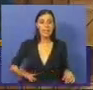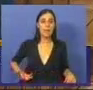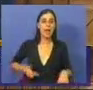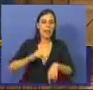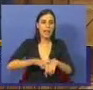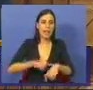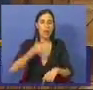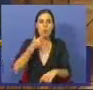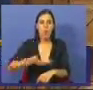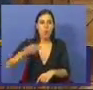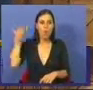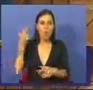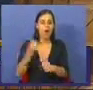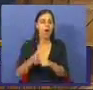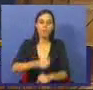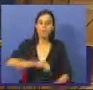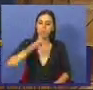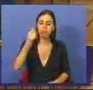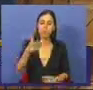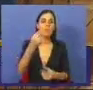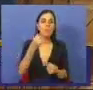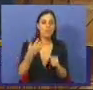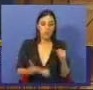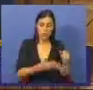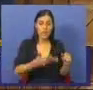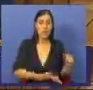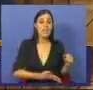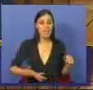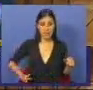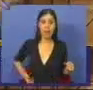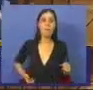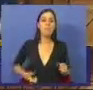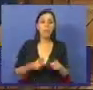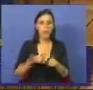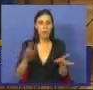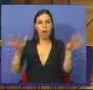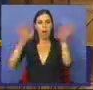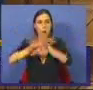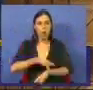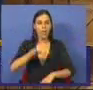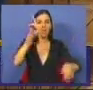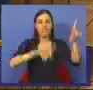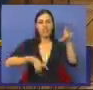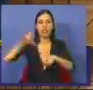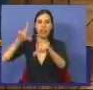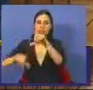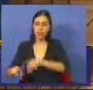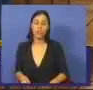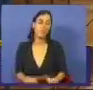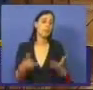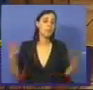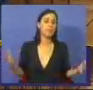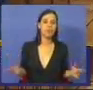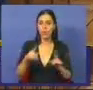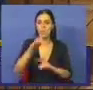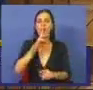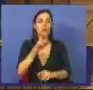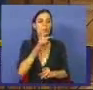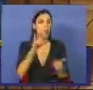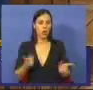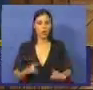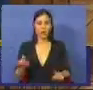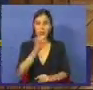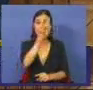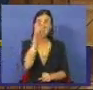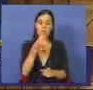duração, considerar inativos muitos dos desempregados para uma maquilhagem destas estatísticas e, portanto, não responde à